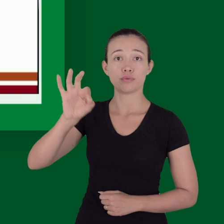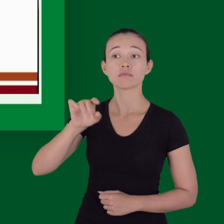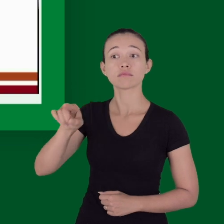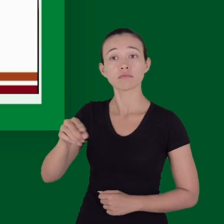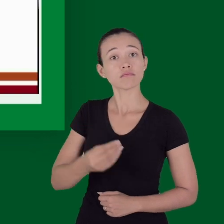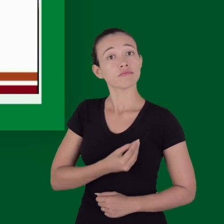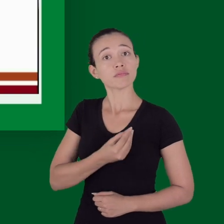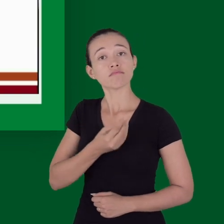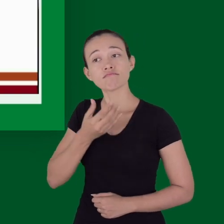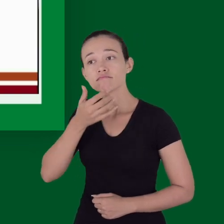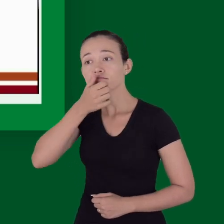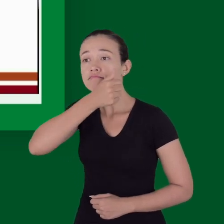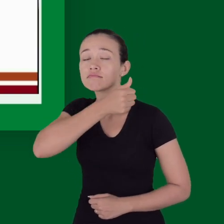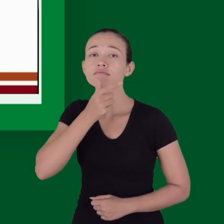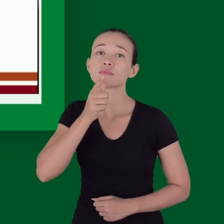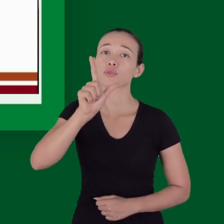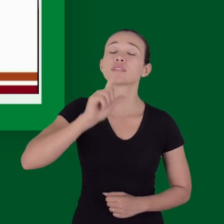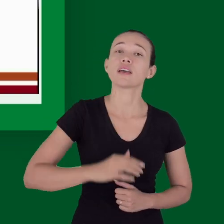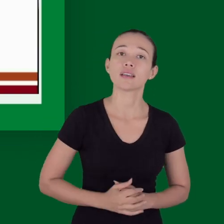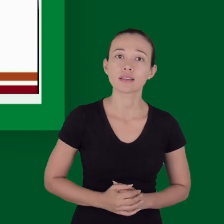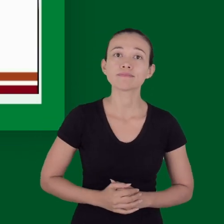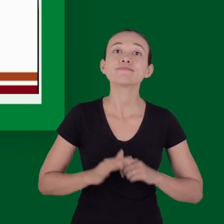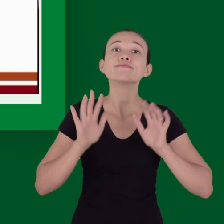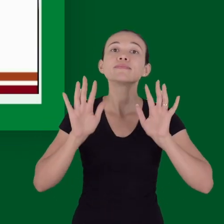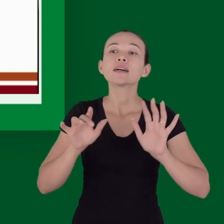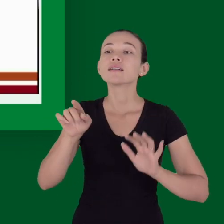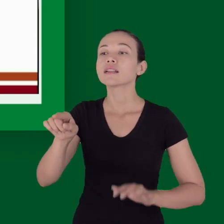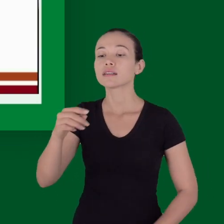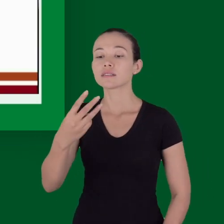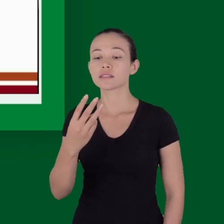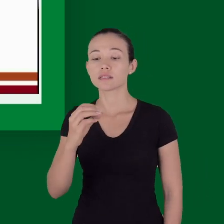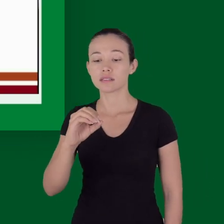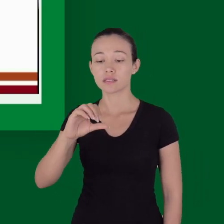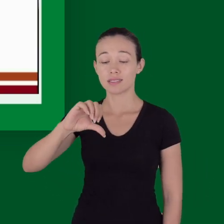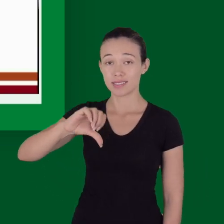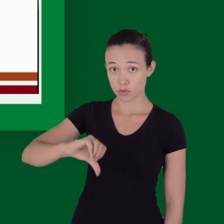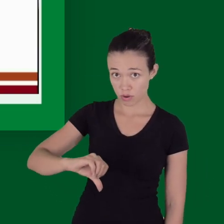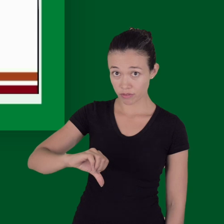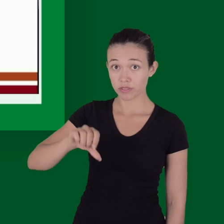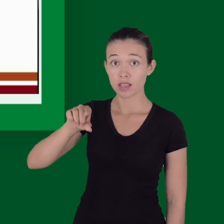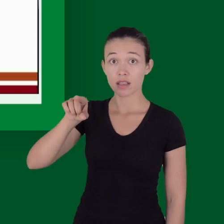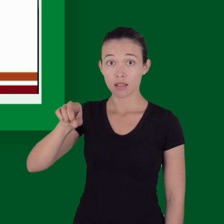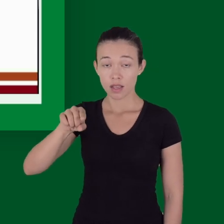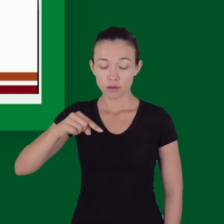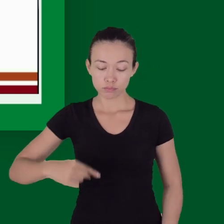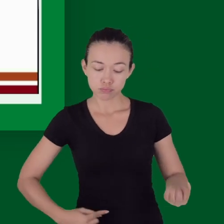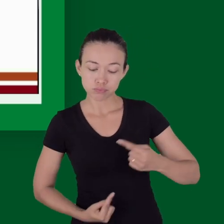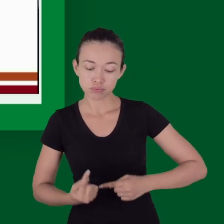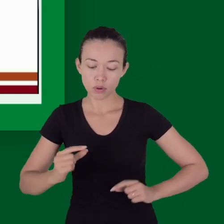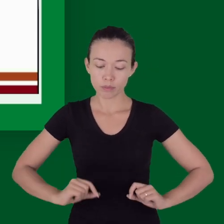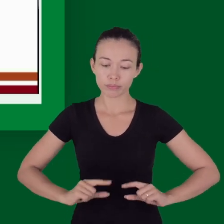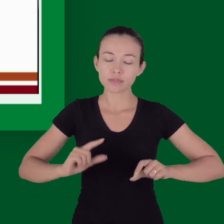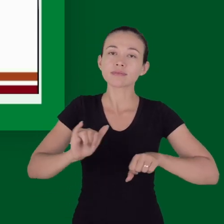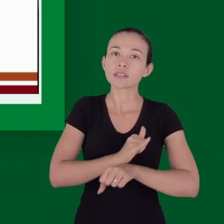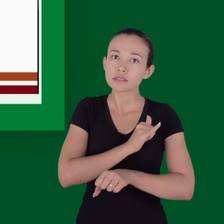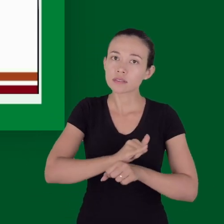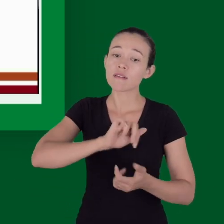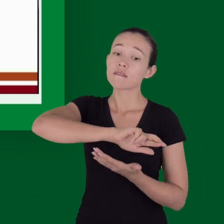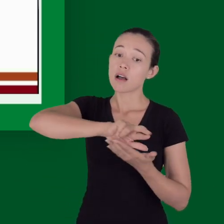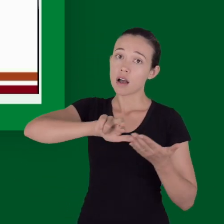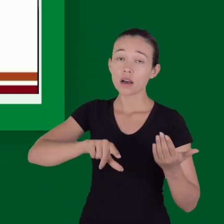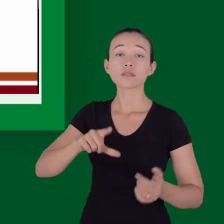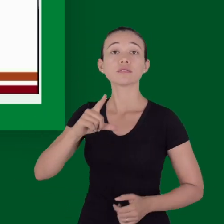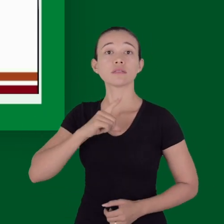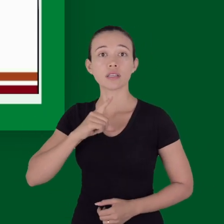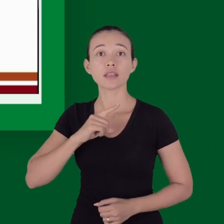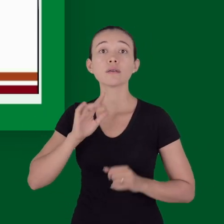pacientes eh não foi feita uma ressuscitação polêmica e desses 70% sobreviveram em 309 foi